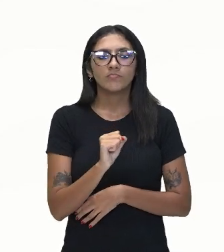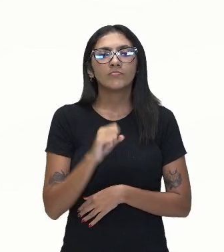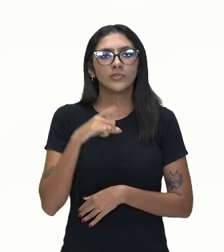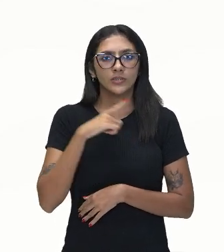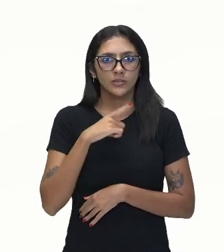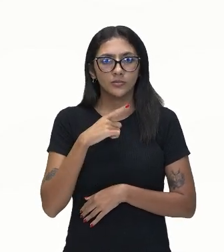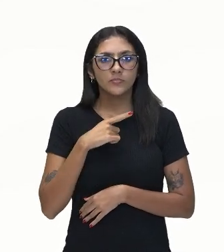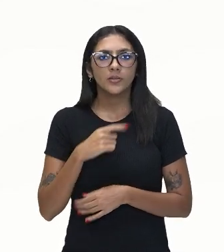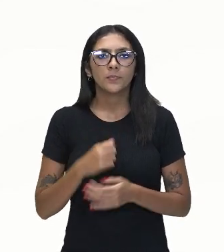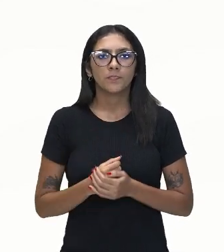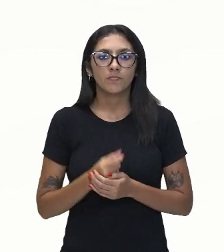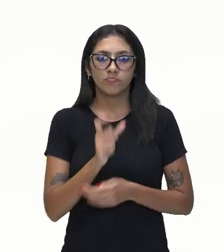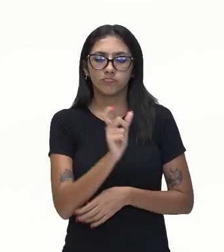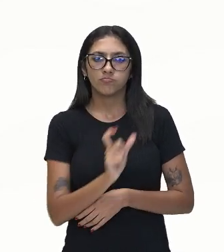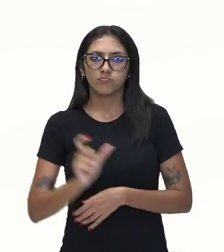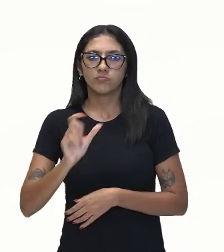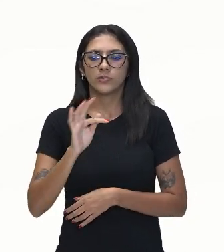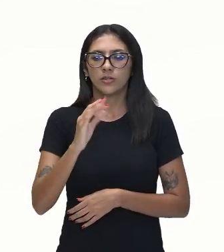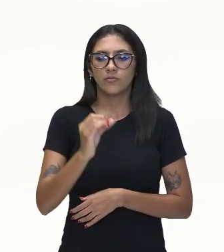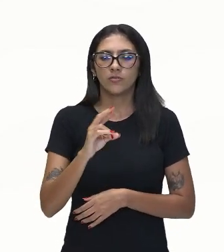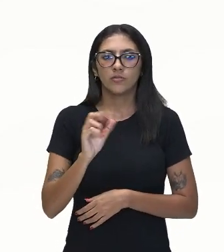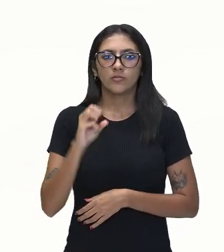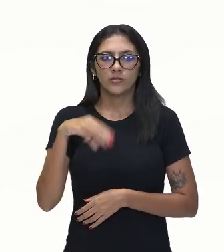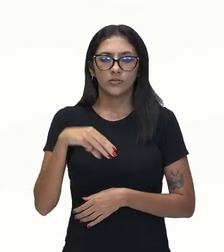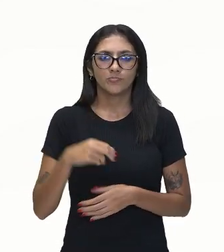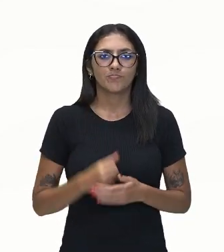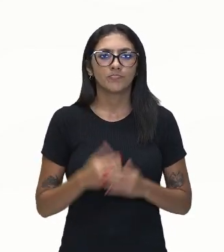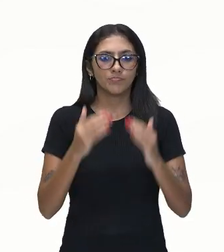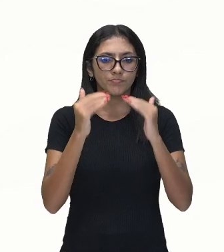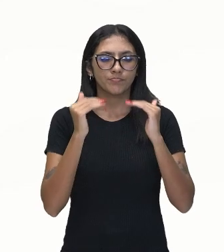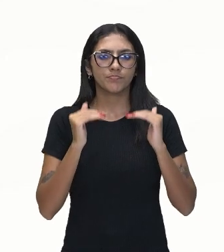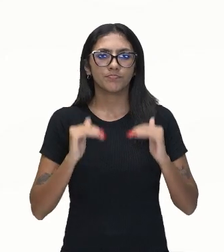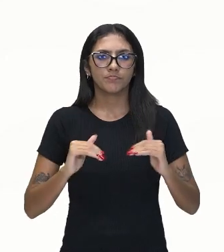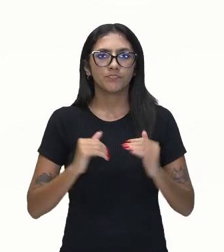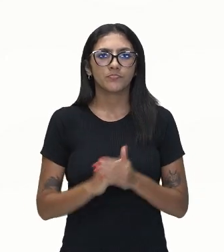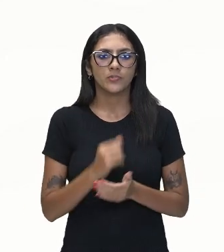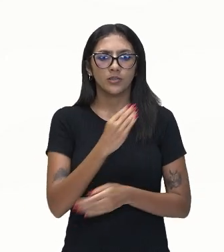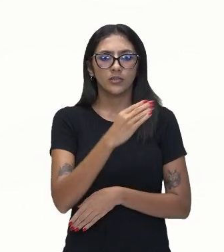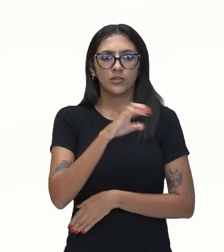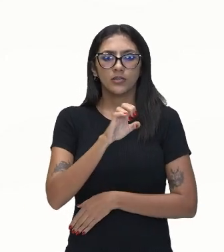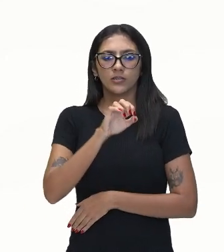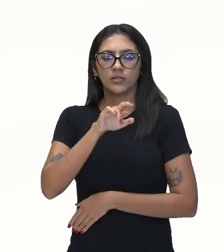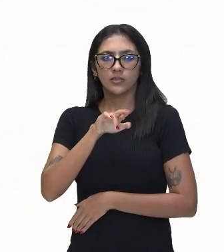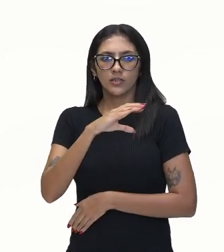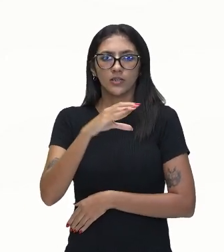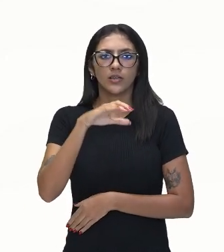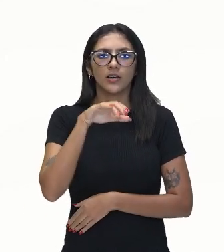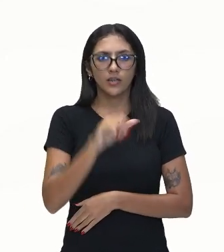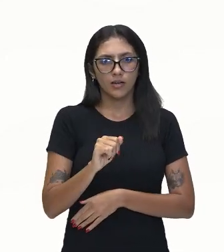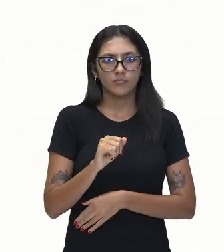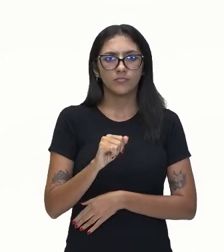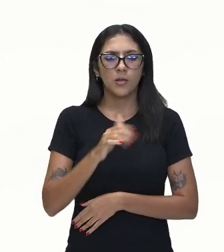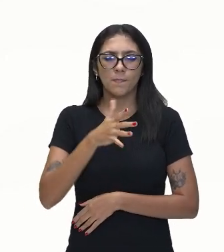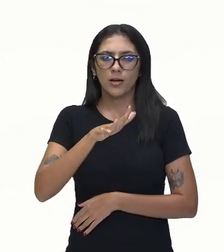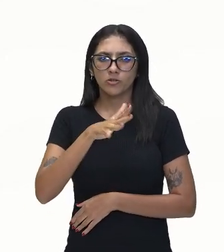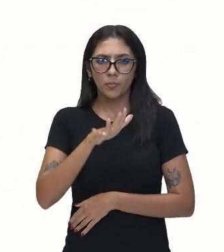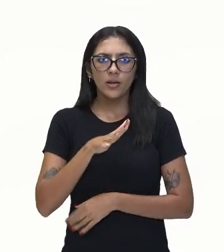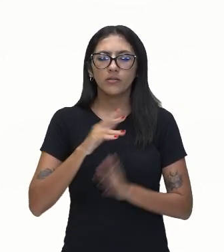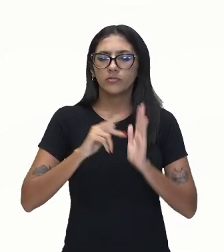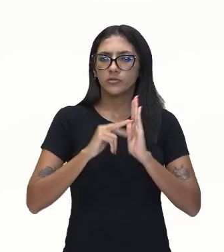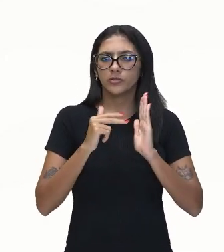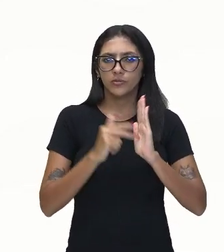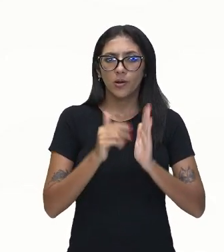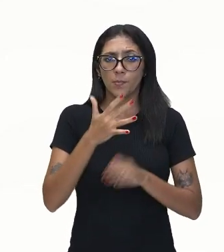o plural. Cerca de 300 pessoas foram hospitalizadas. Normalmente,